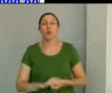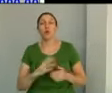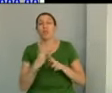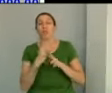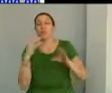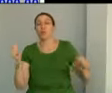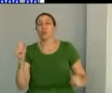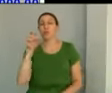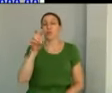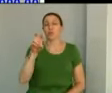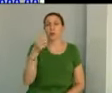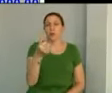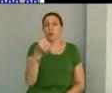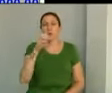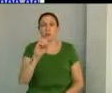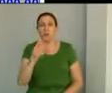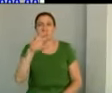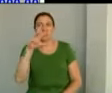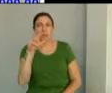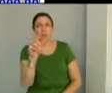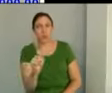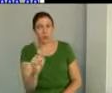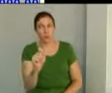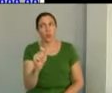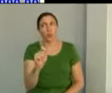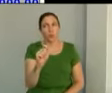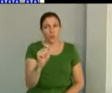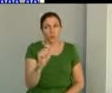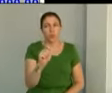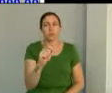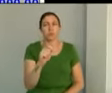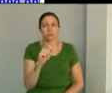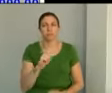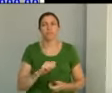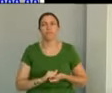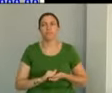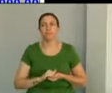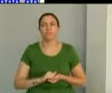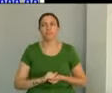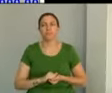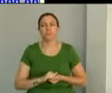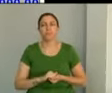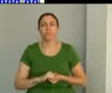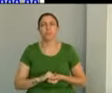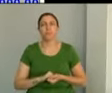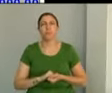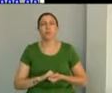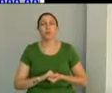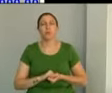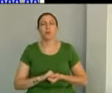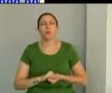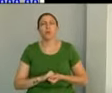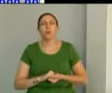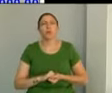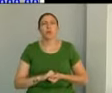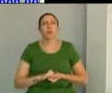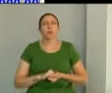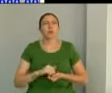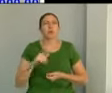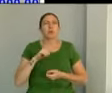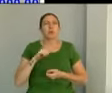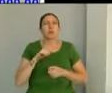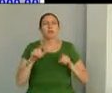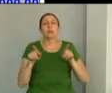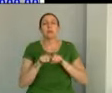essa é a estimativa prevista, então, estimativa de receita para 2025. Nós temos mais 71 milhões